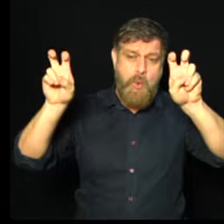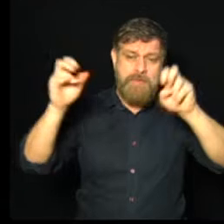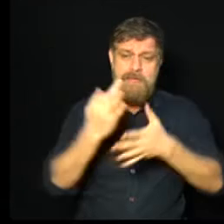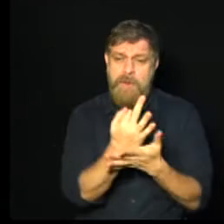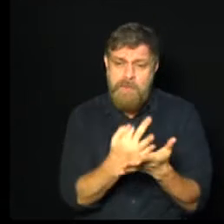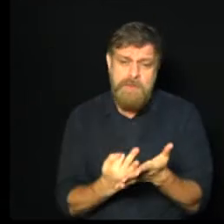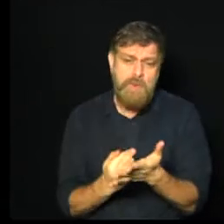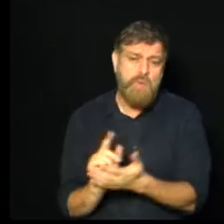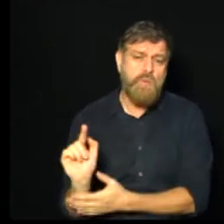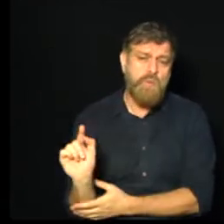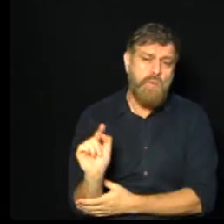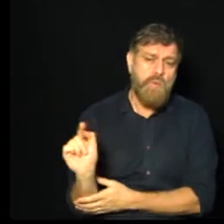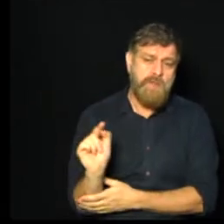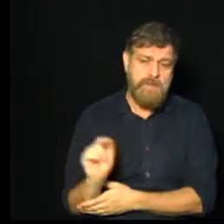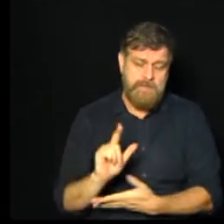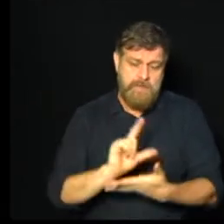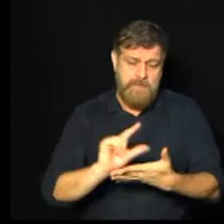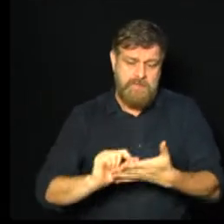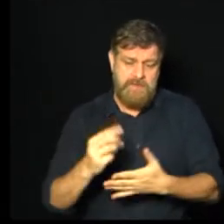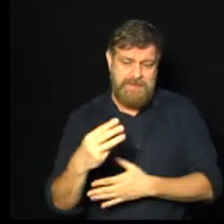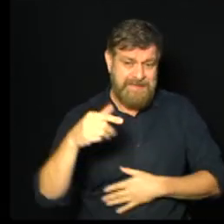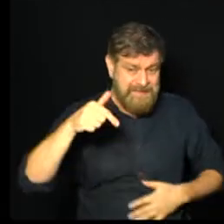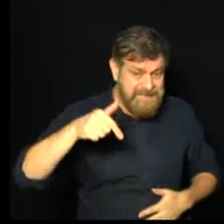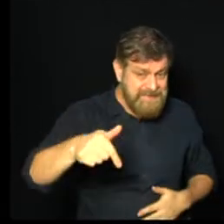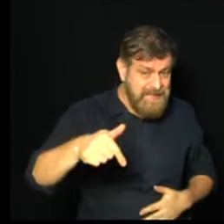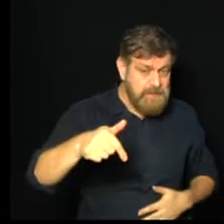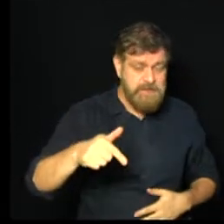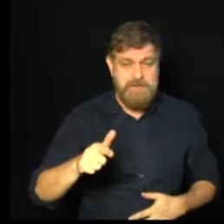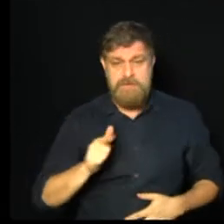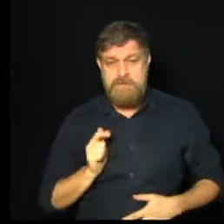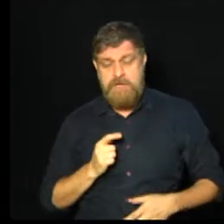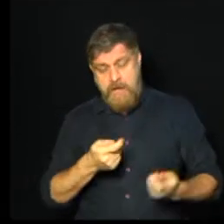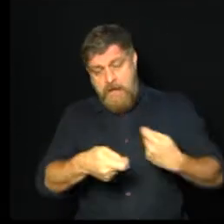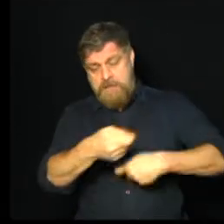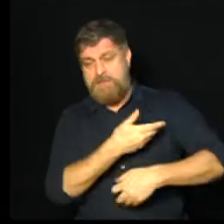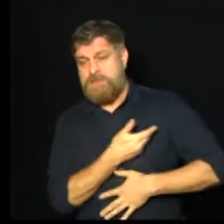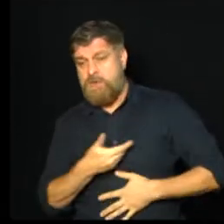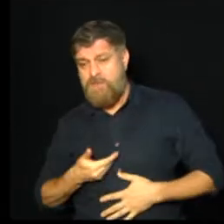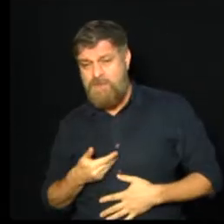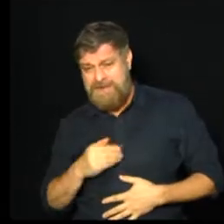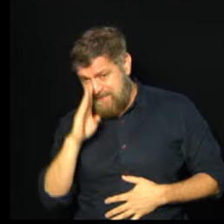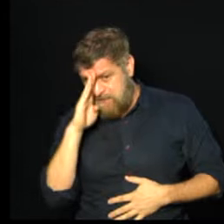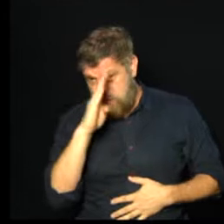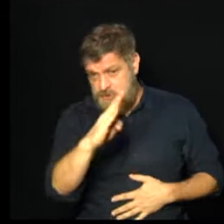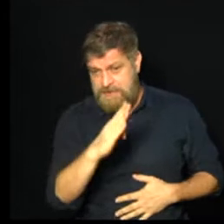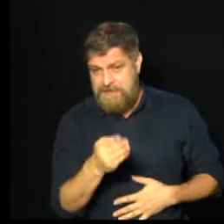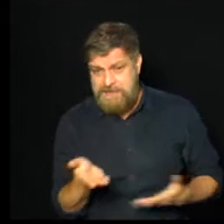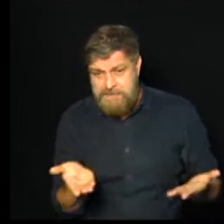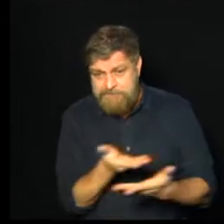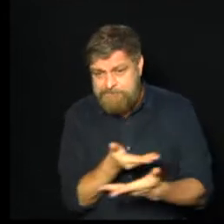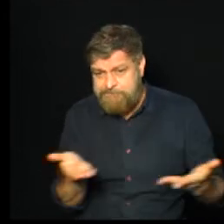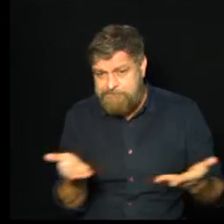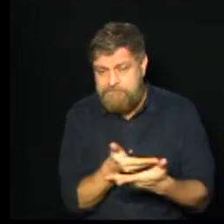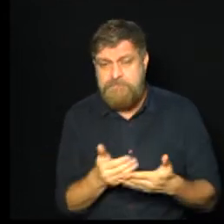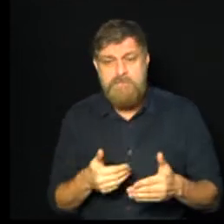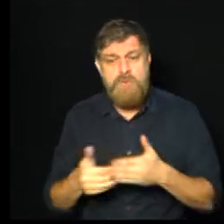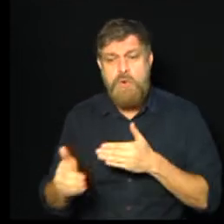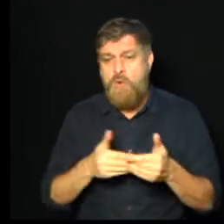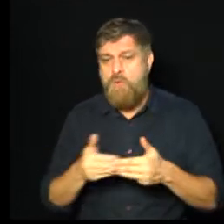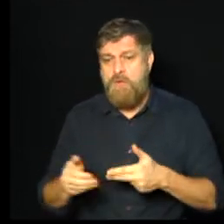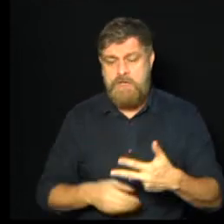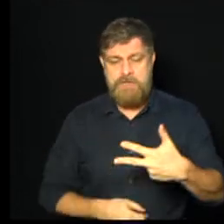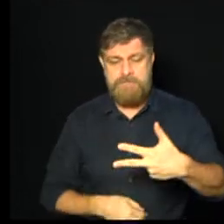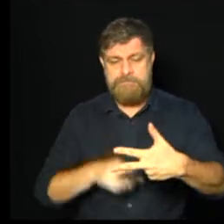redação. Artigo 37. A administração pública direta e indireta de qualquer dos poderes da